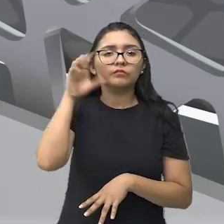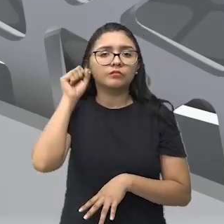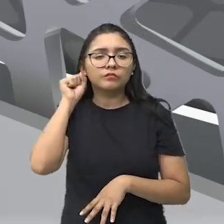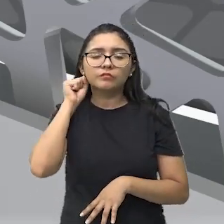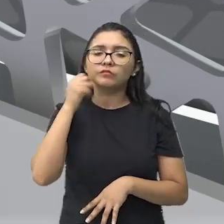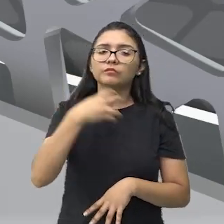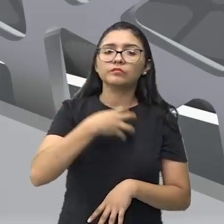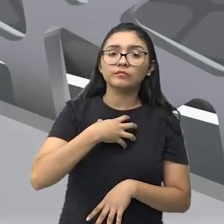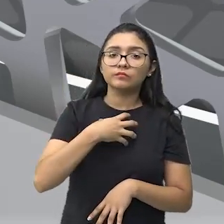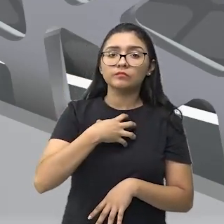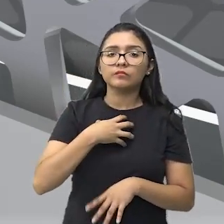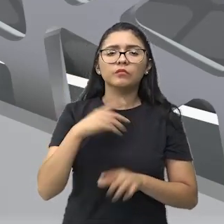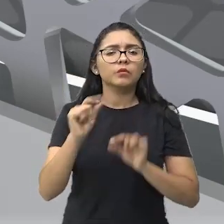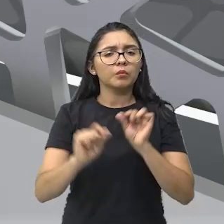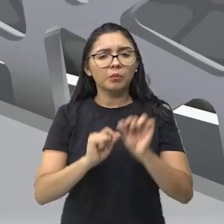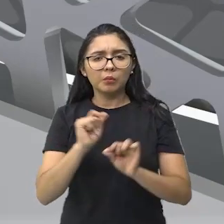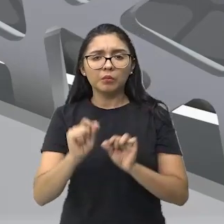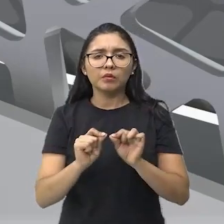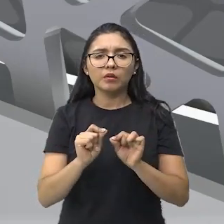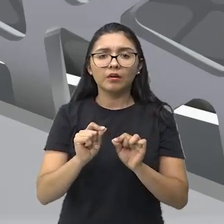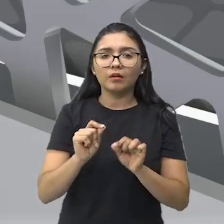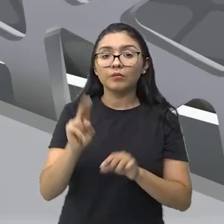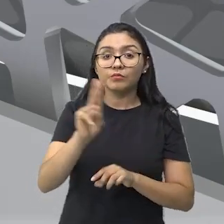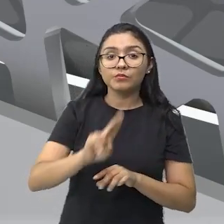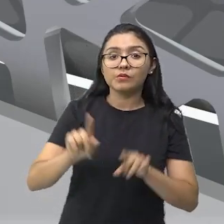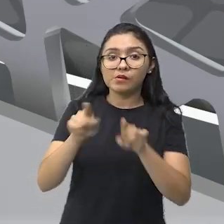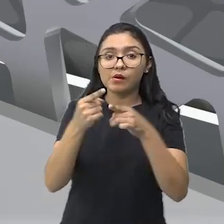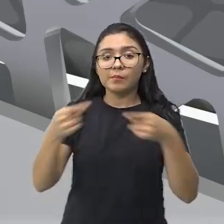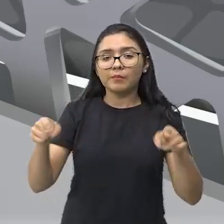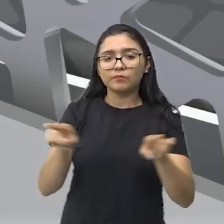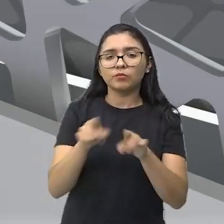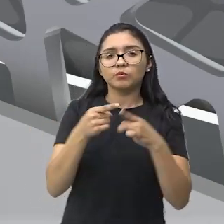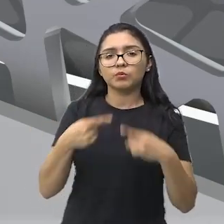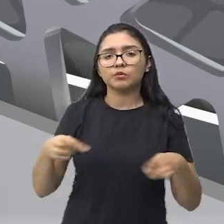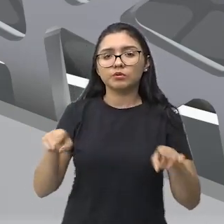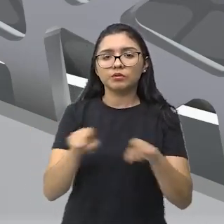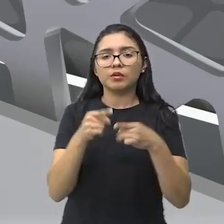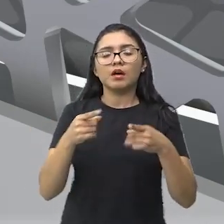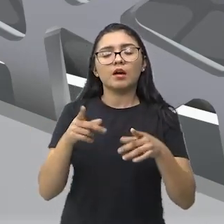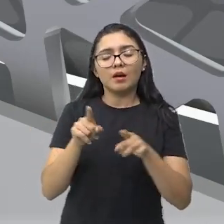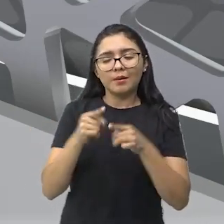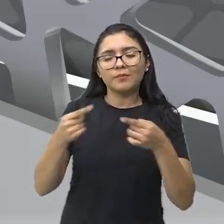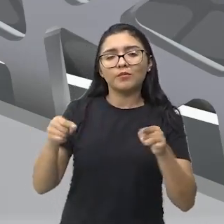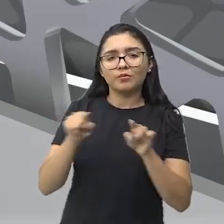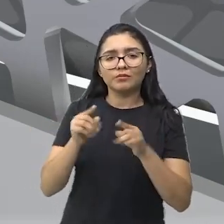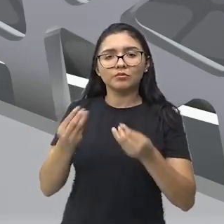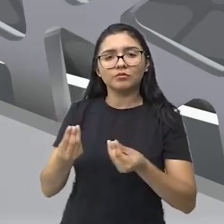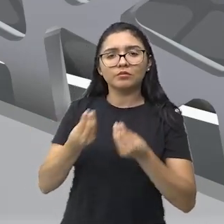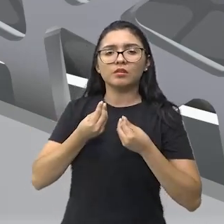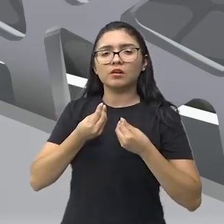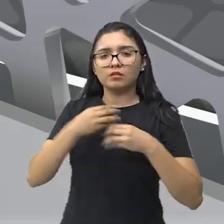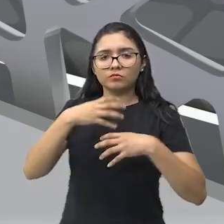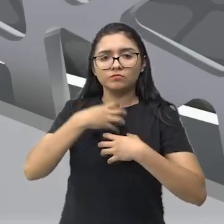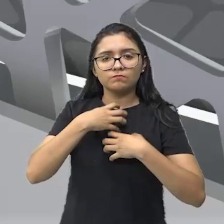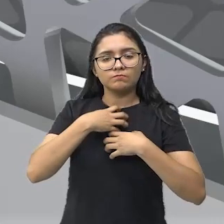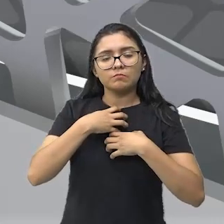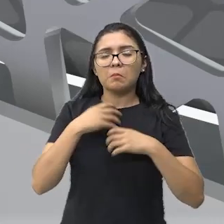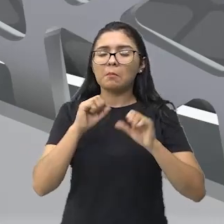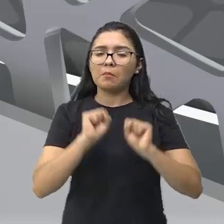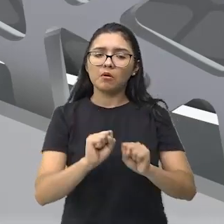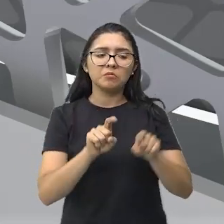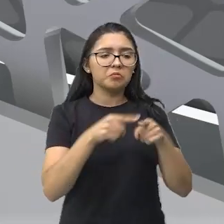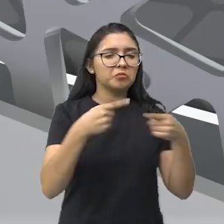de sentir, o quê? Através da música. A música ela traz esse sentido, e a música ela pode ser uma